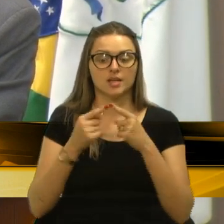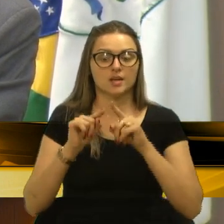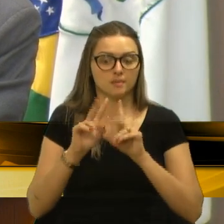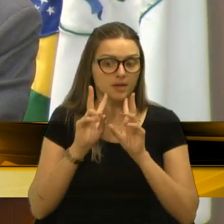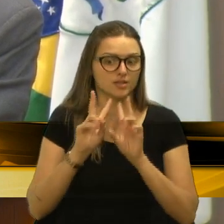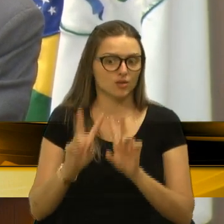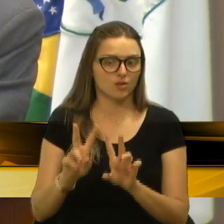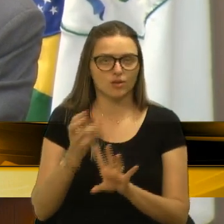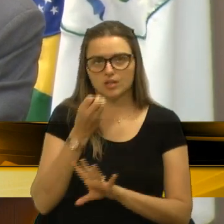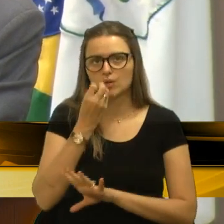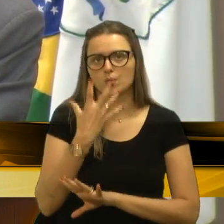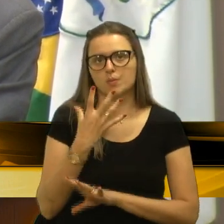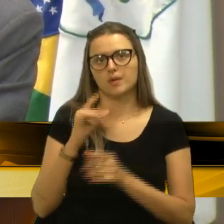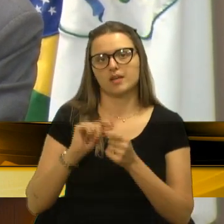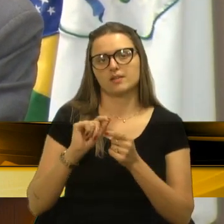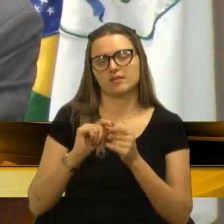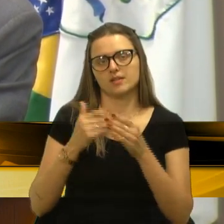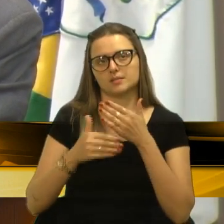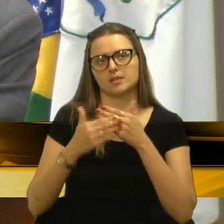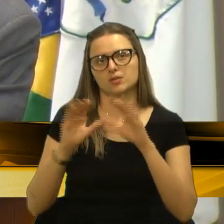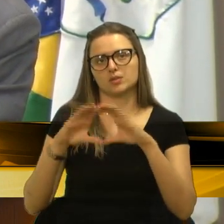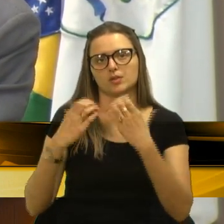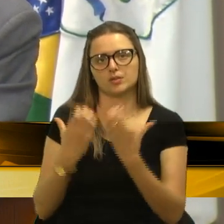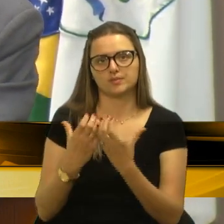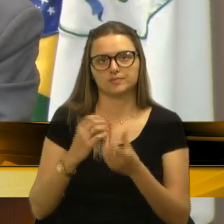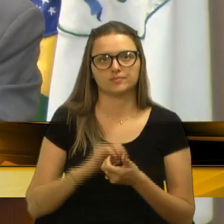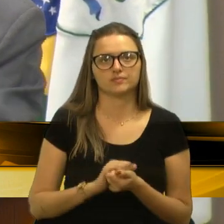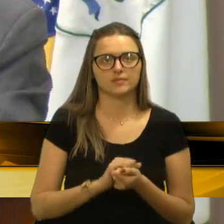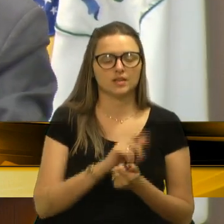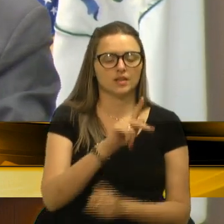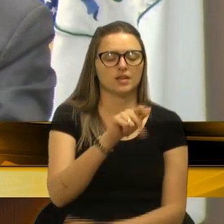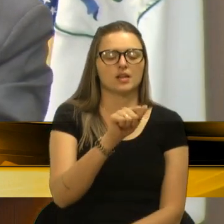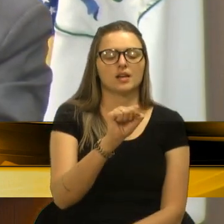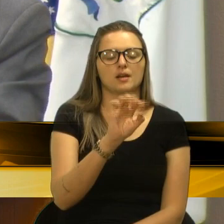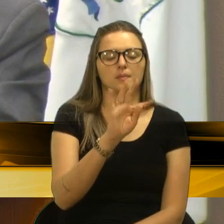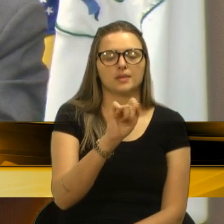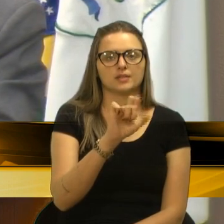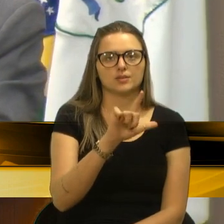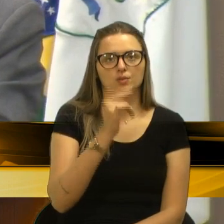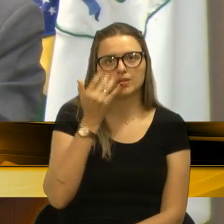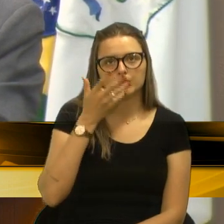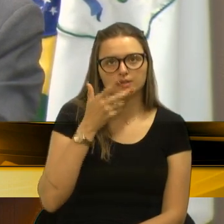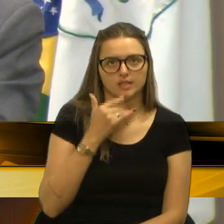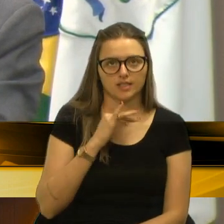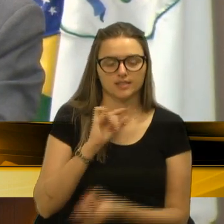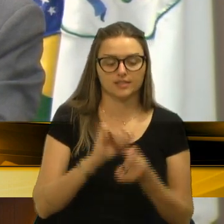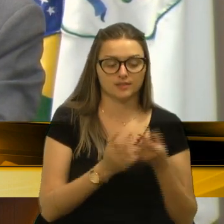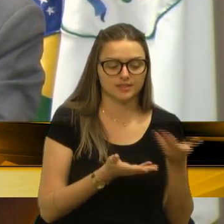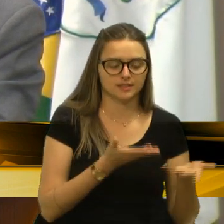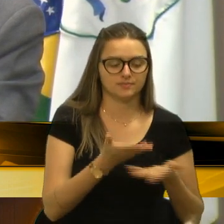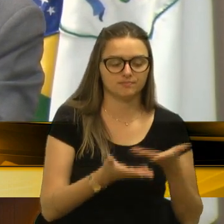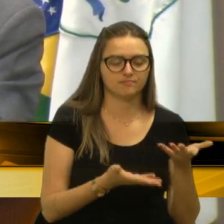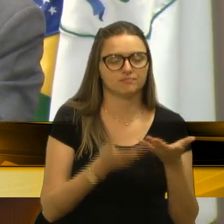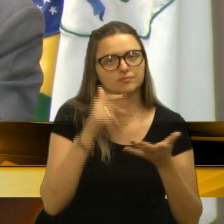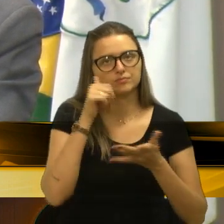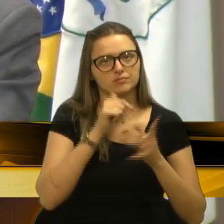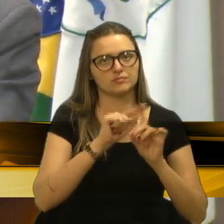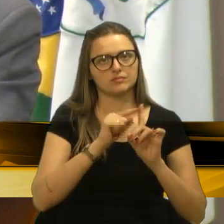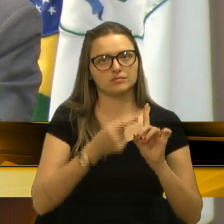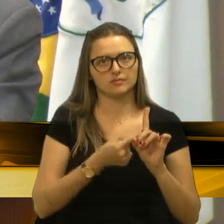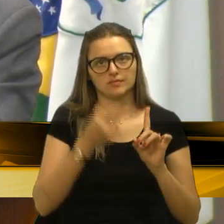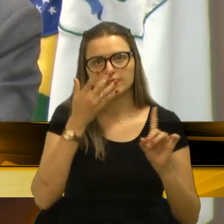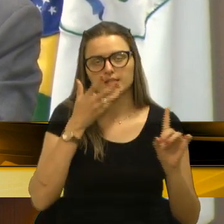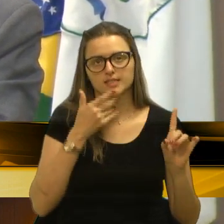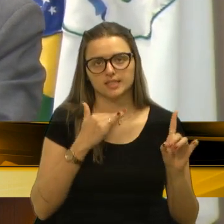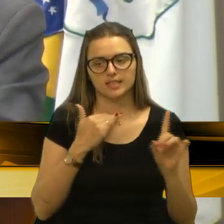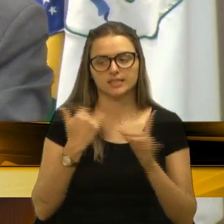que se faz para a comunidade. A Pastoral da Criança, que realiza o atendimento a gestantes e crianças. Ao